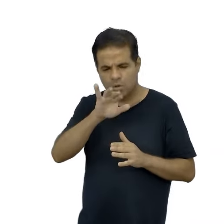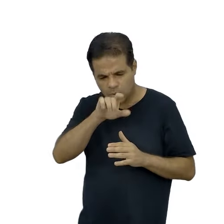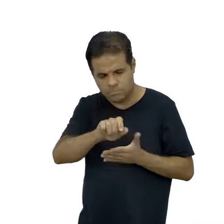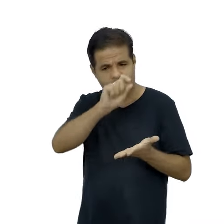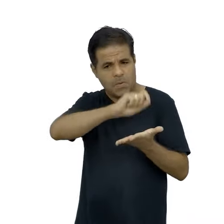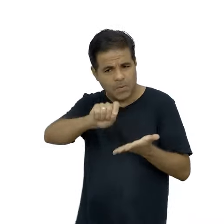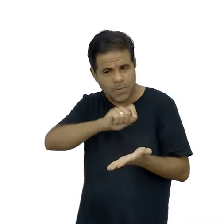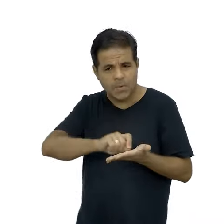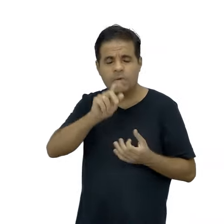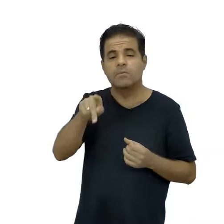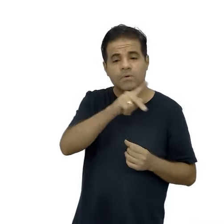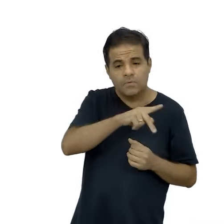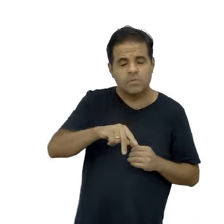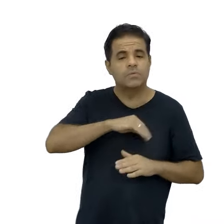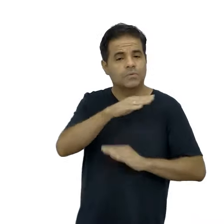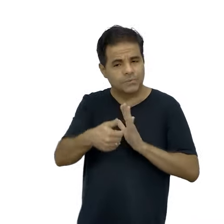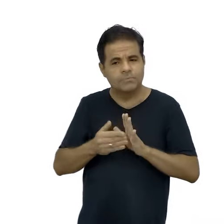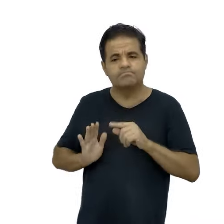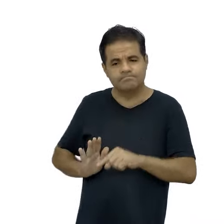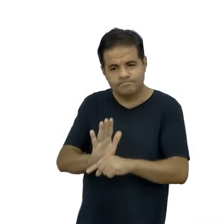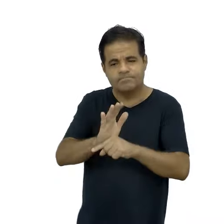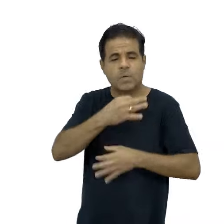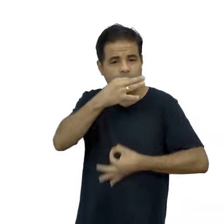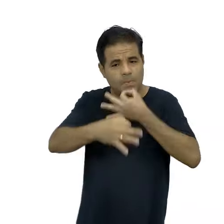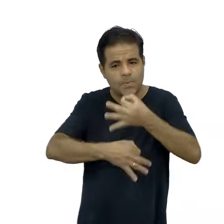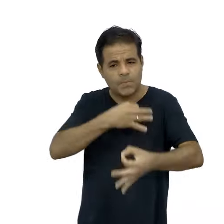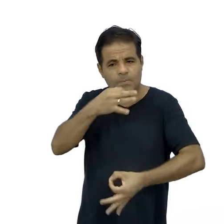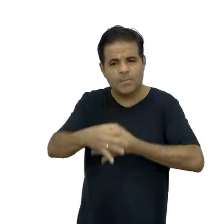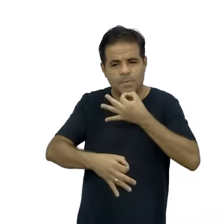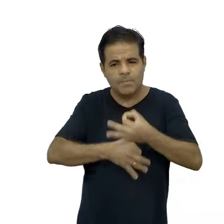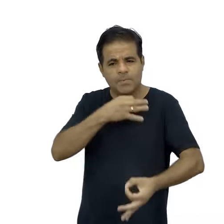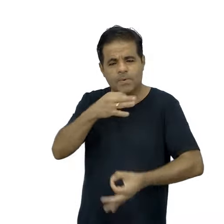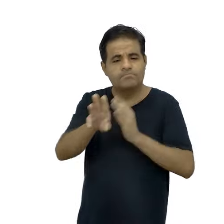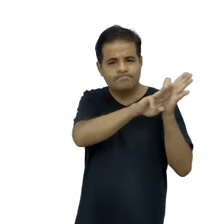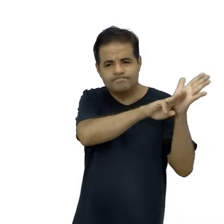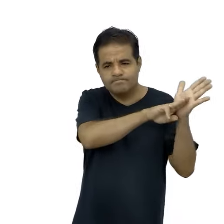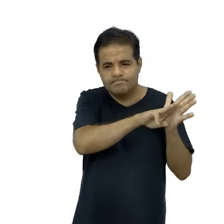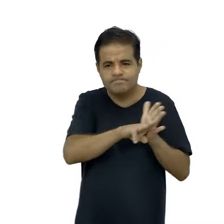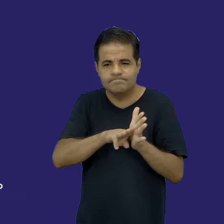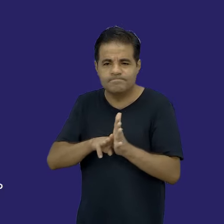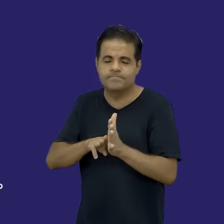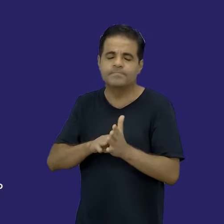escreve, que a professora Norma também contribui com essa metodologia.